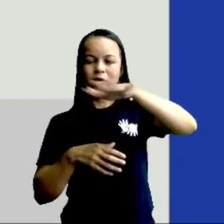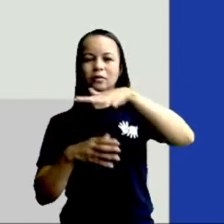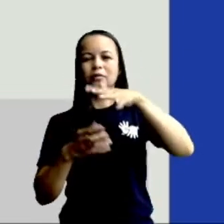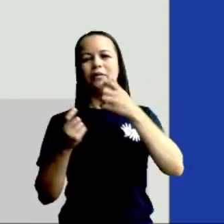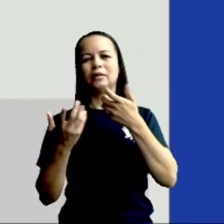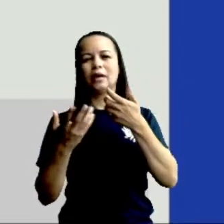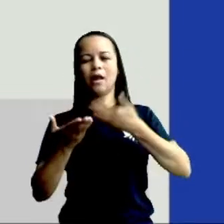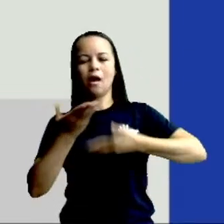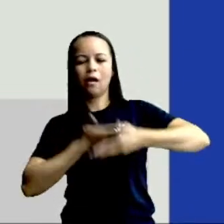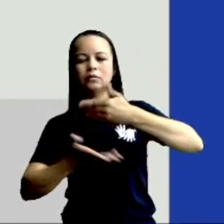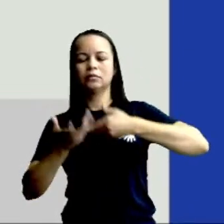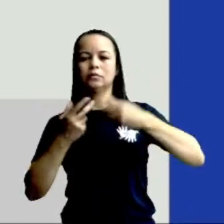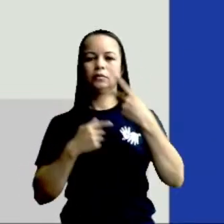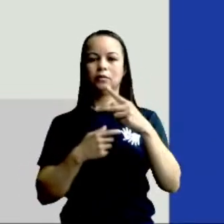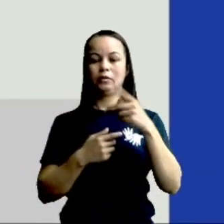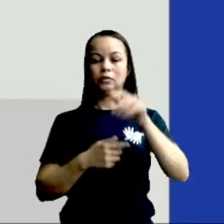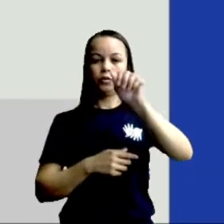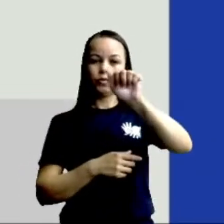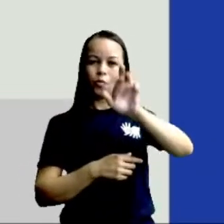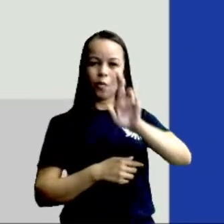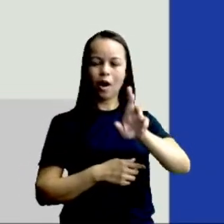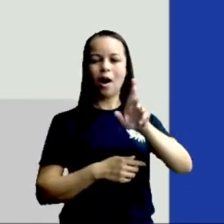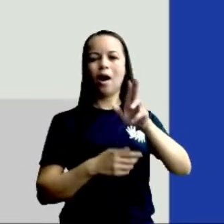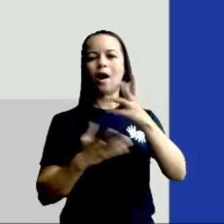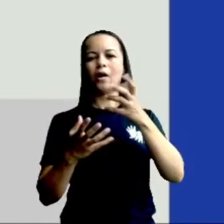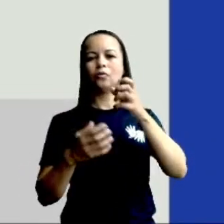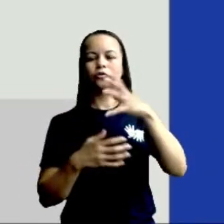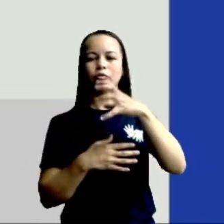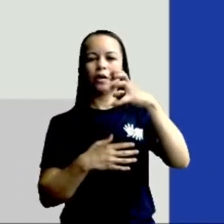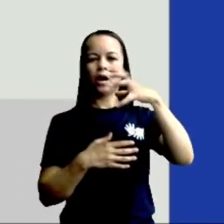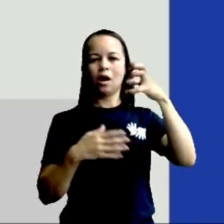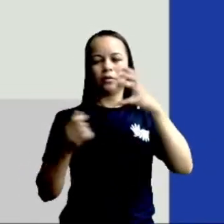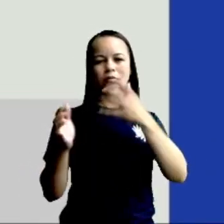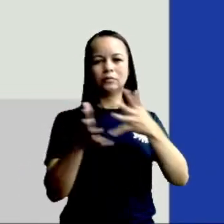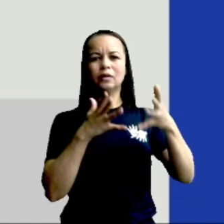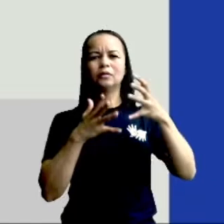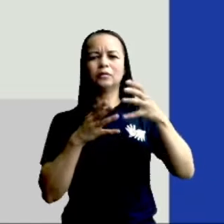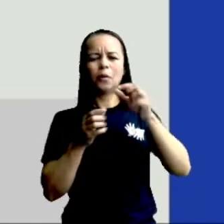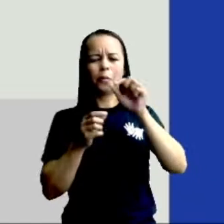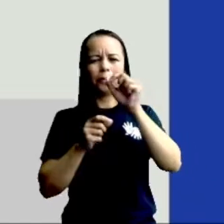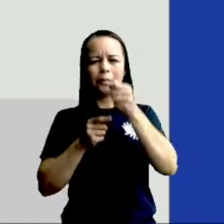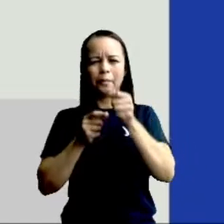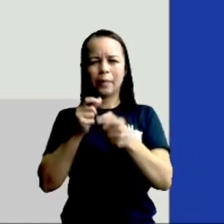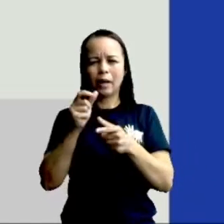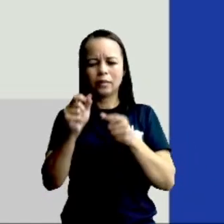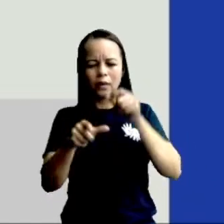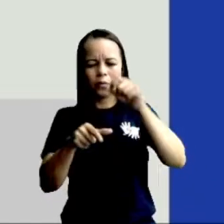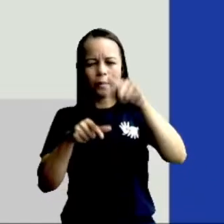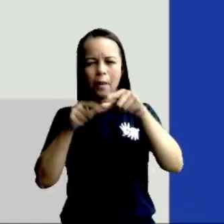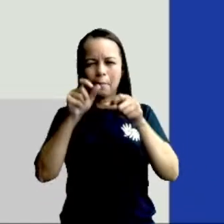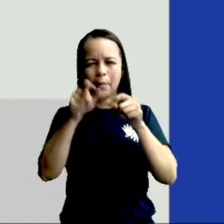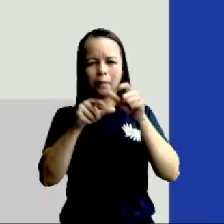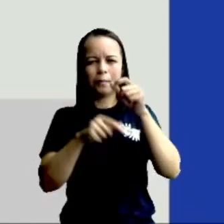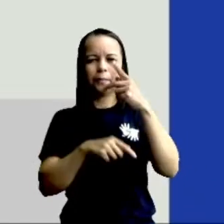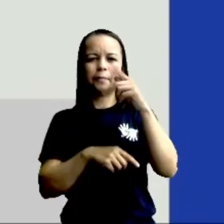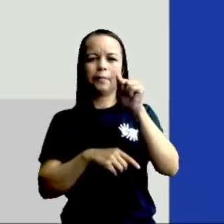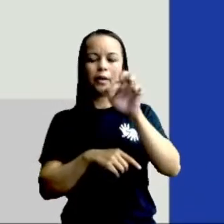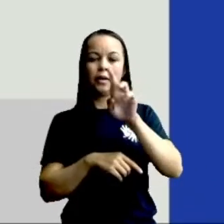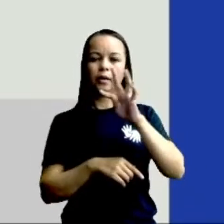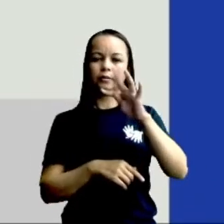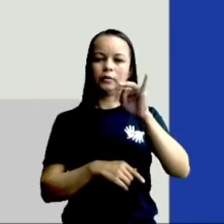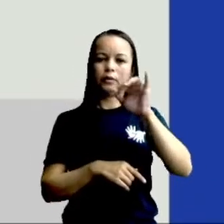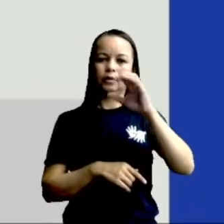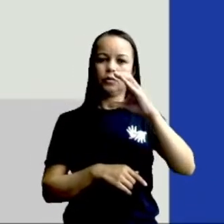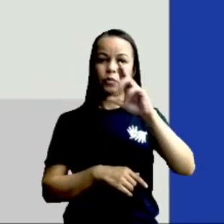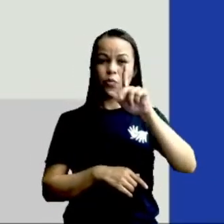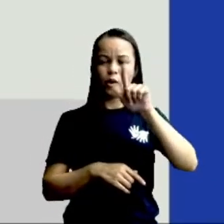ar por gases líquidos e partículas sólidas em suspensão, ou seja, bem pequenininha. Aquele material que fica